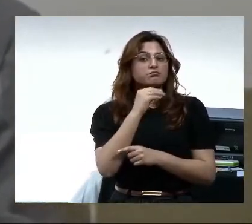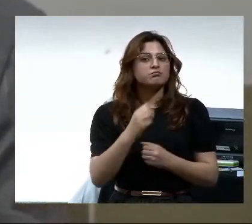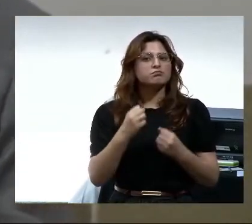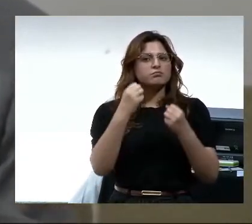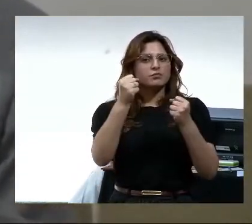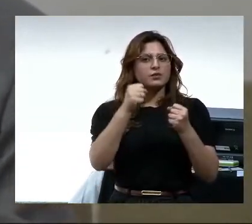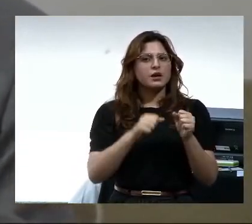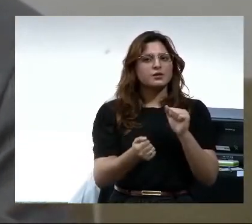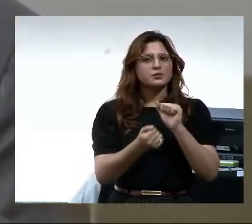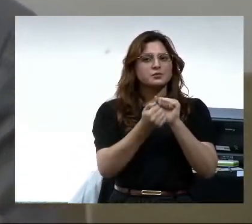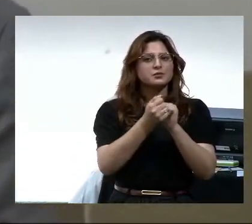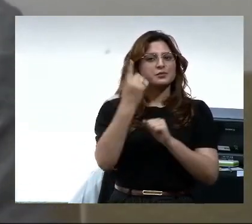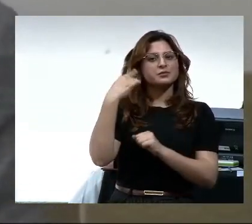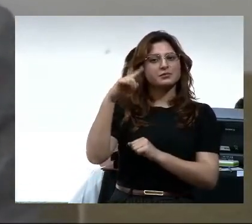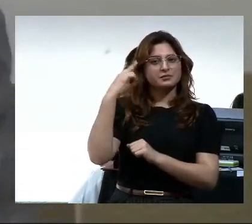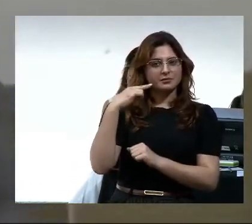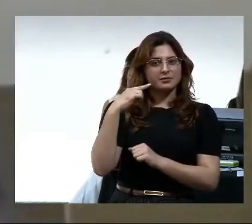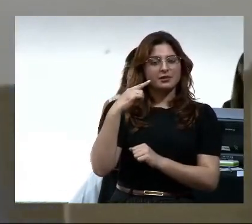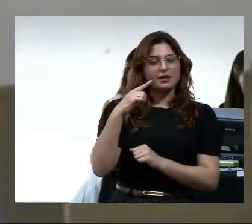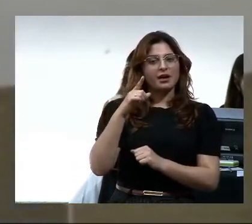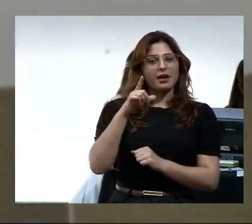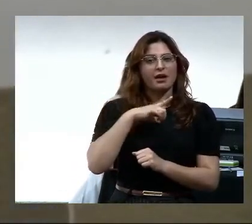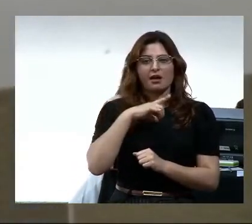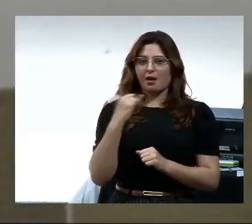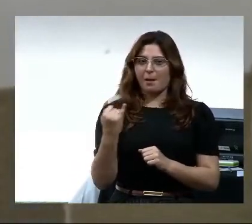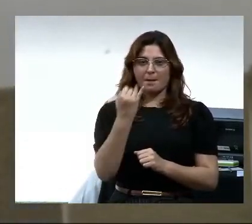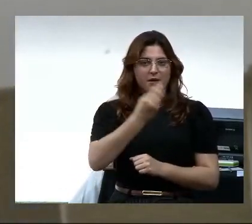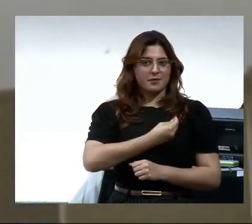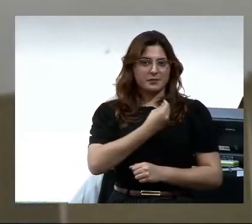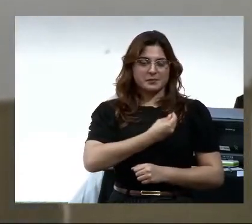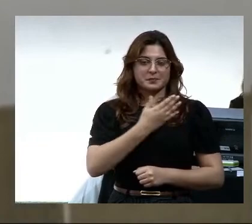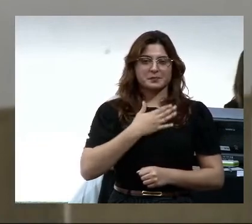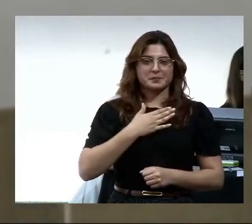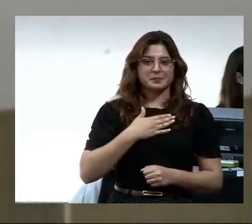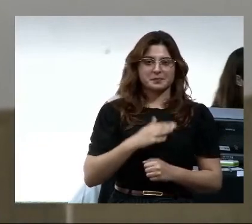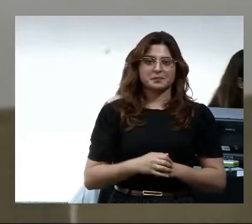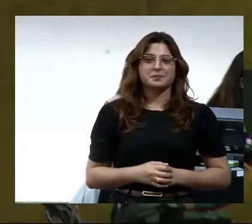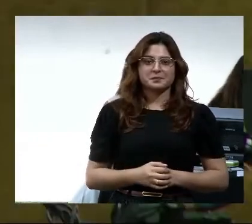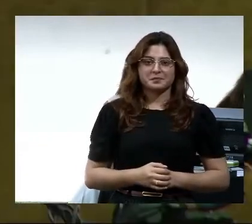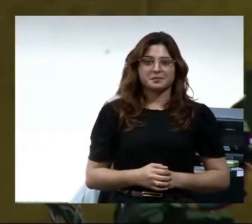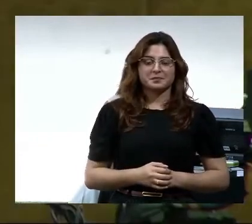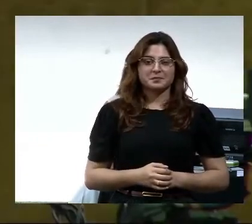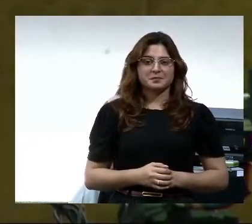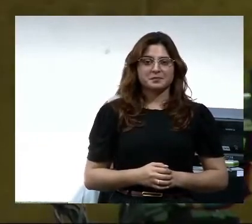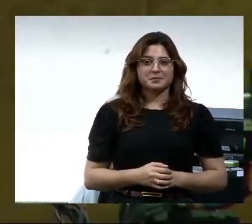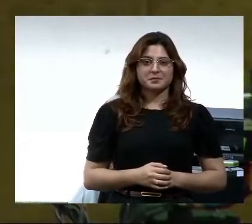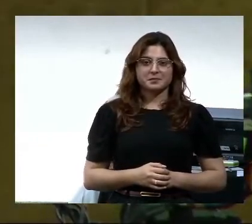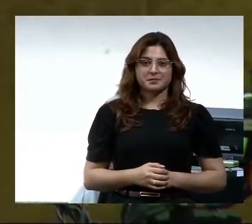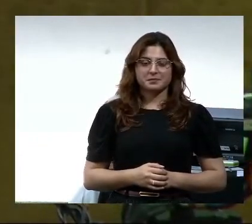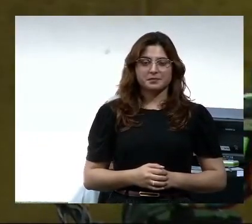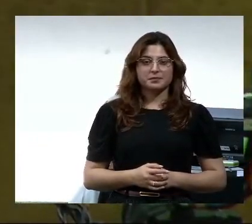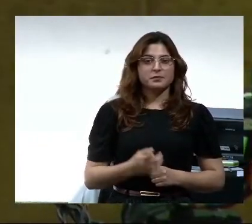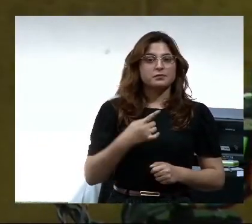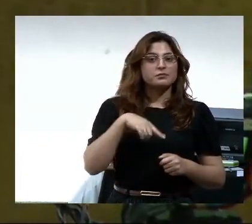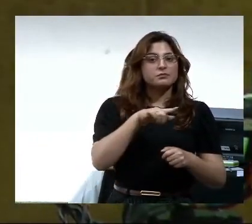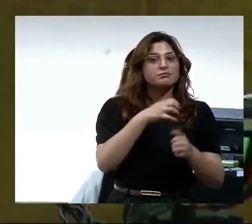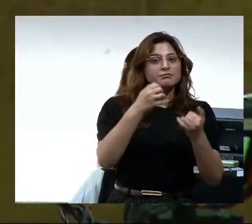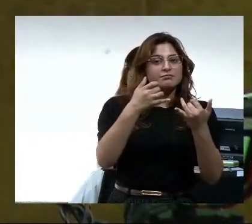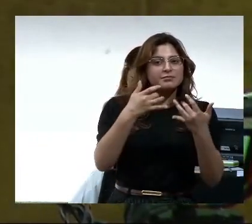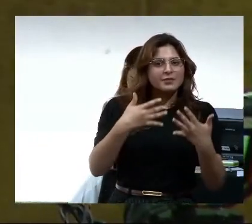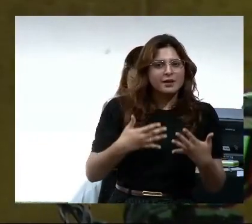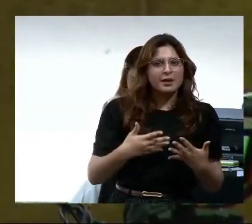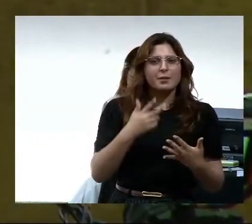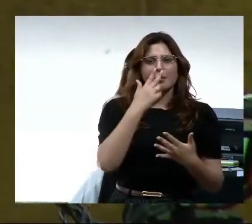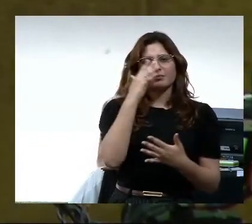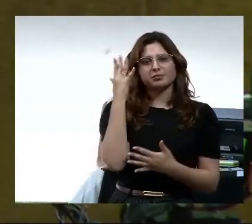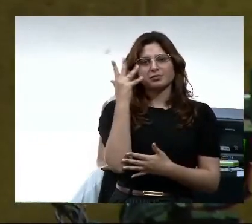advocacia é a missão mais grandiosa da minha vida. Estamos falando, afinal de contas, da mais bela das